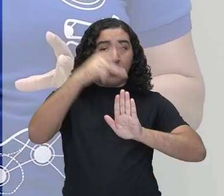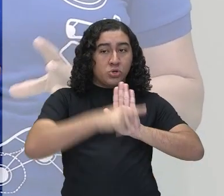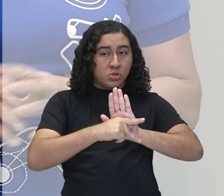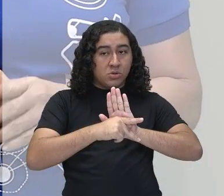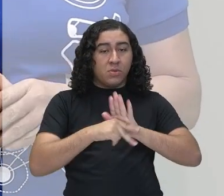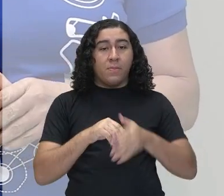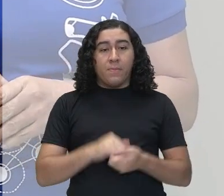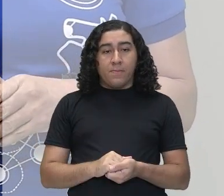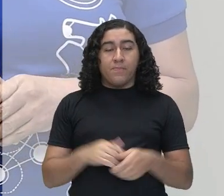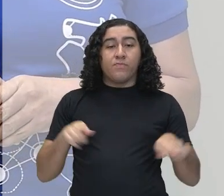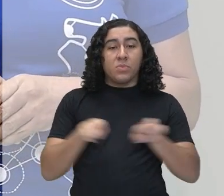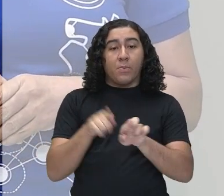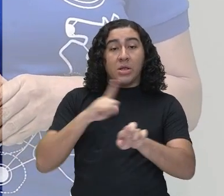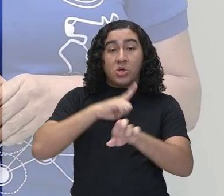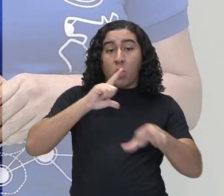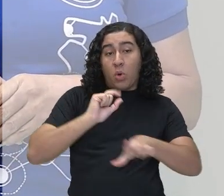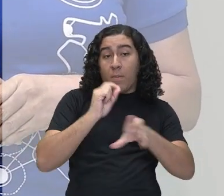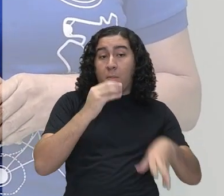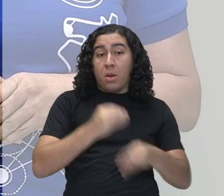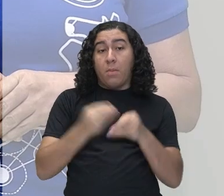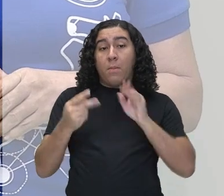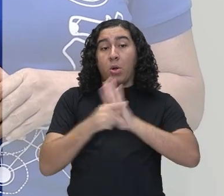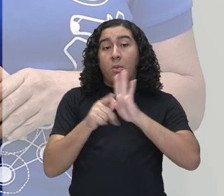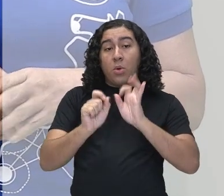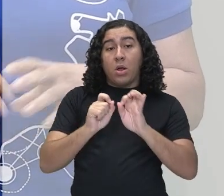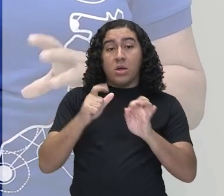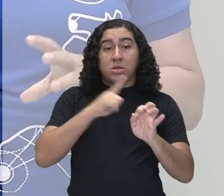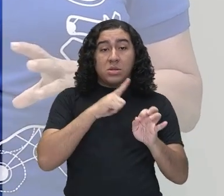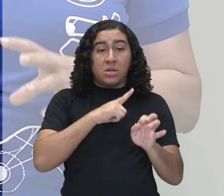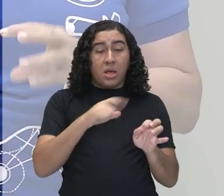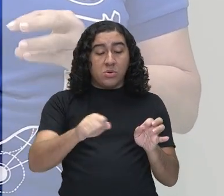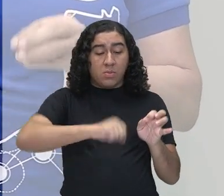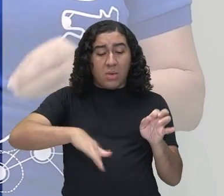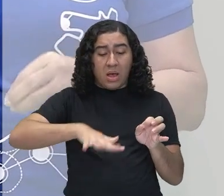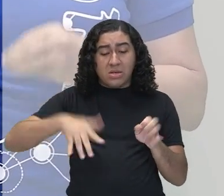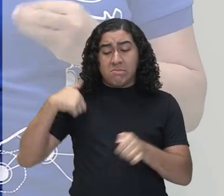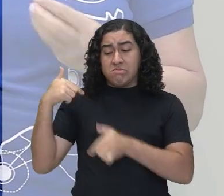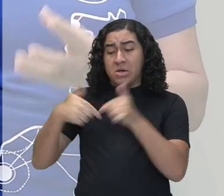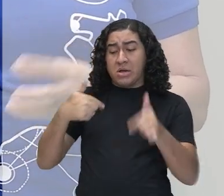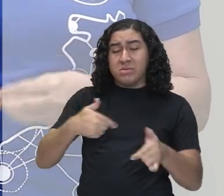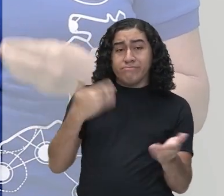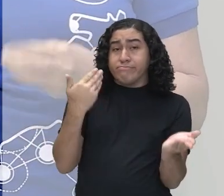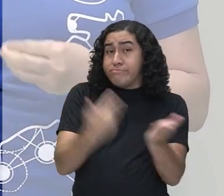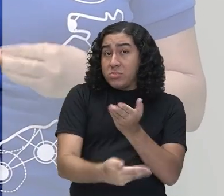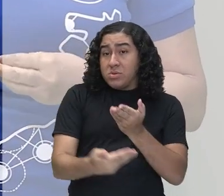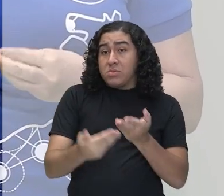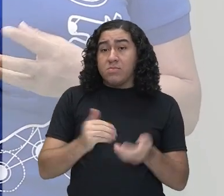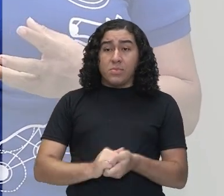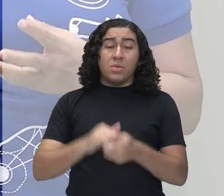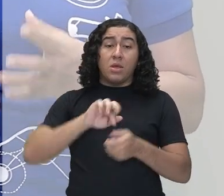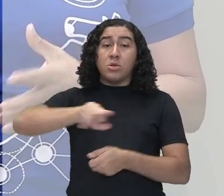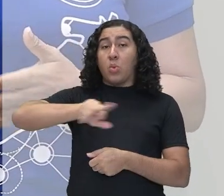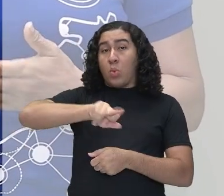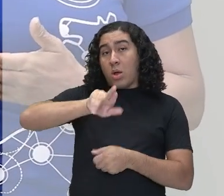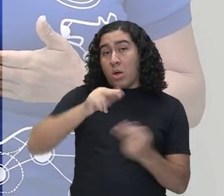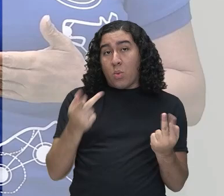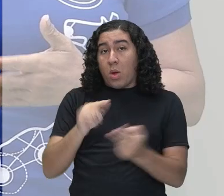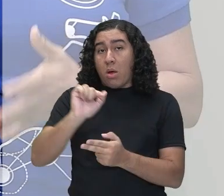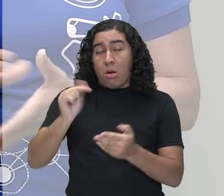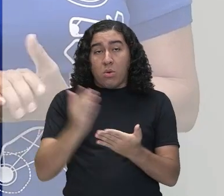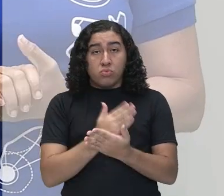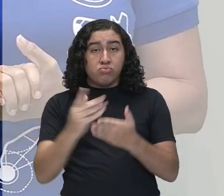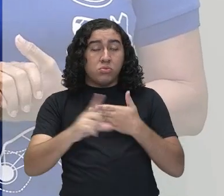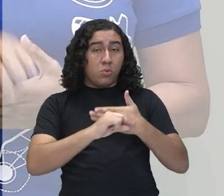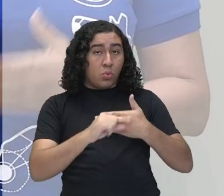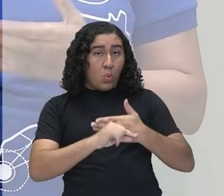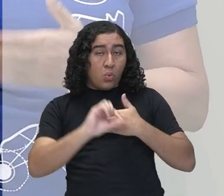a chamada de geração perdida, né? Não era como alguns escritores em